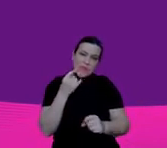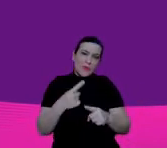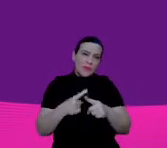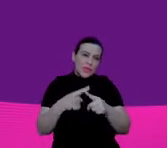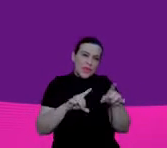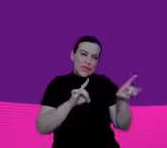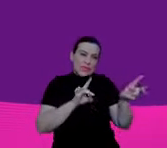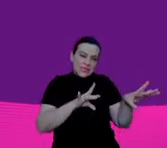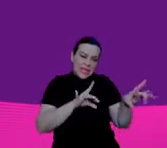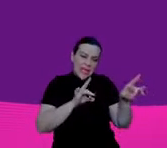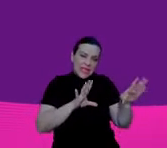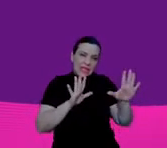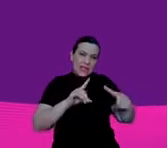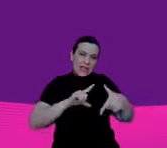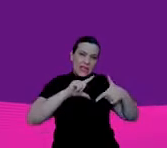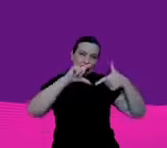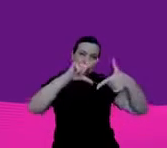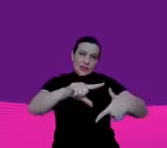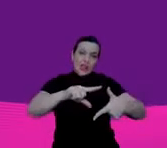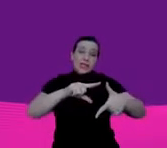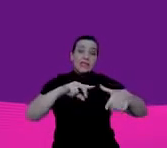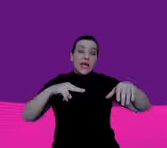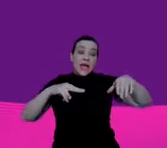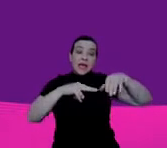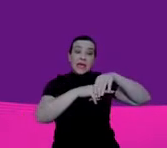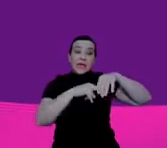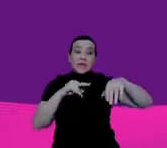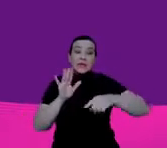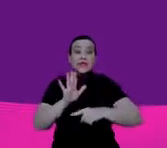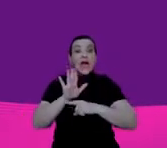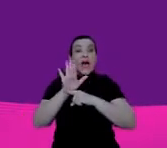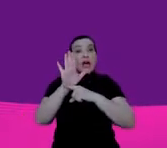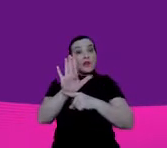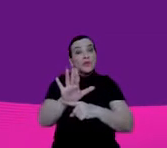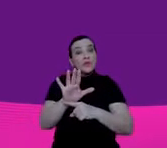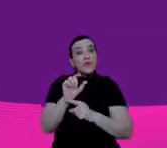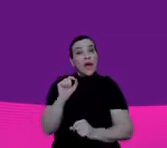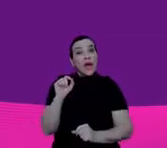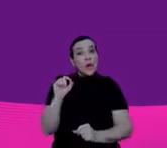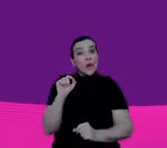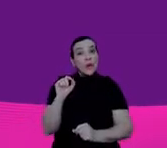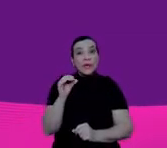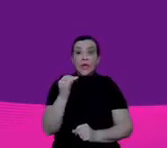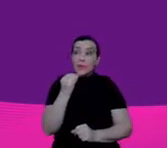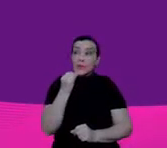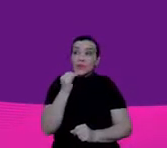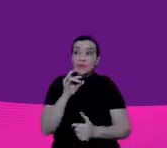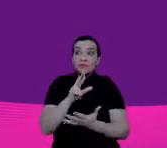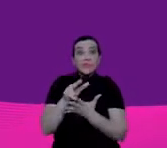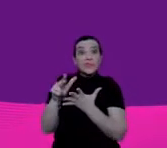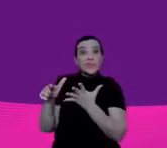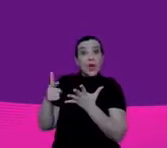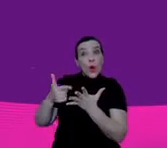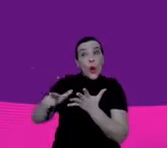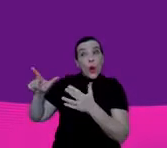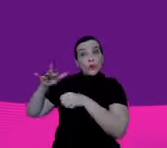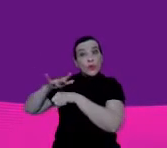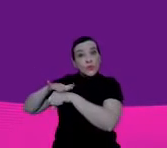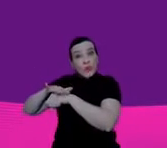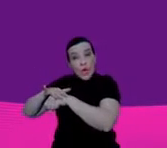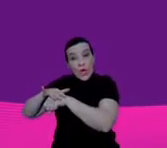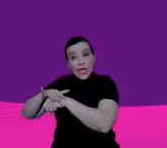ressonância, na verdade, vai ajudar a gente a excluir diagnósticos diferenciais. Então, na figura de cima tem alguns